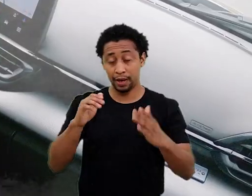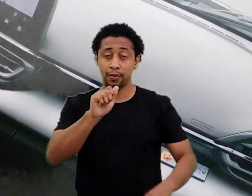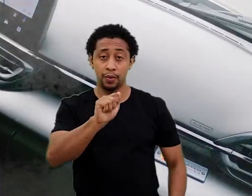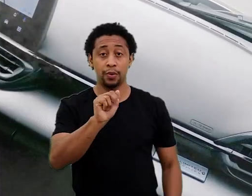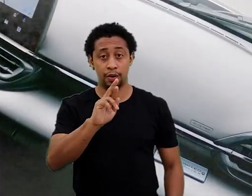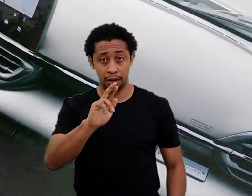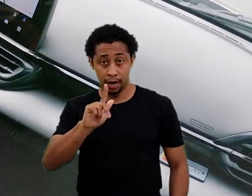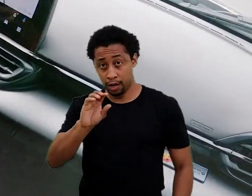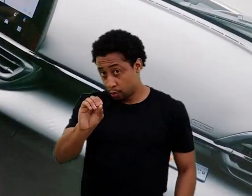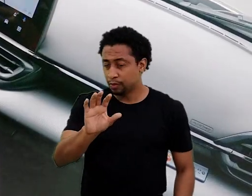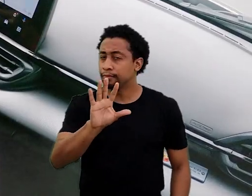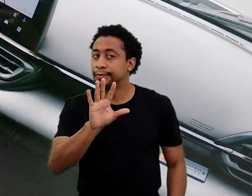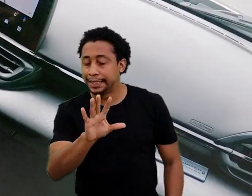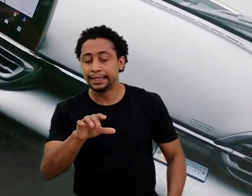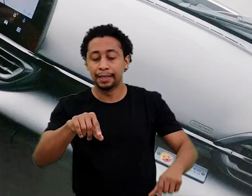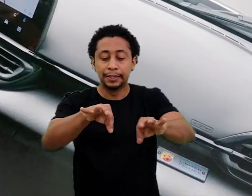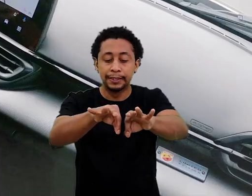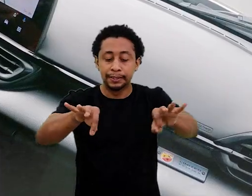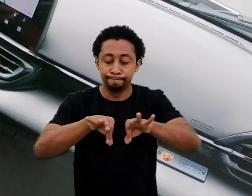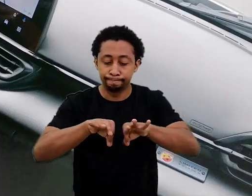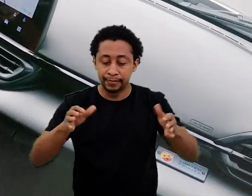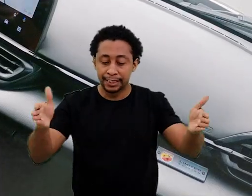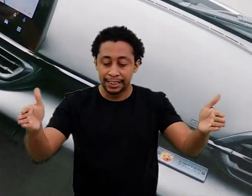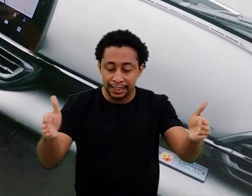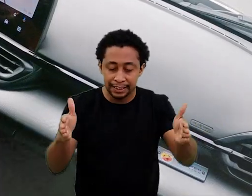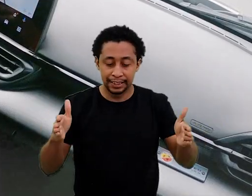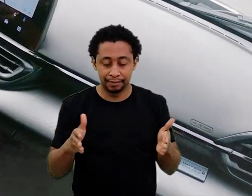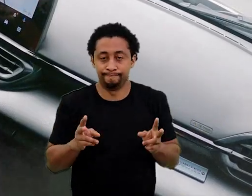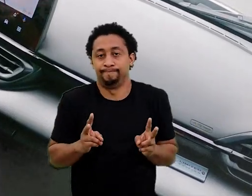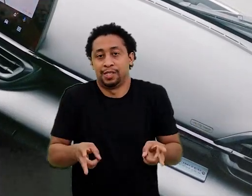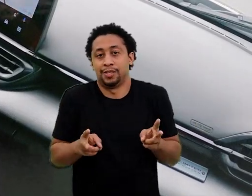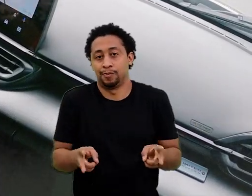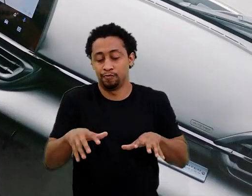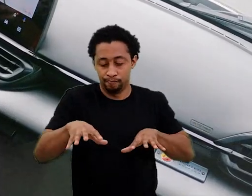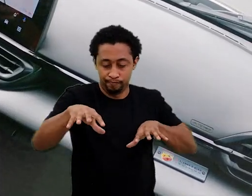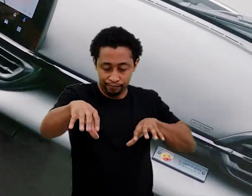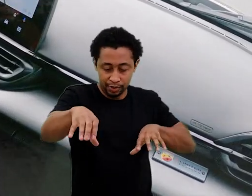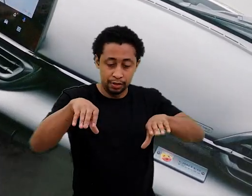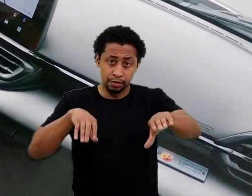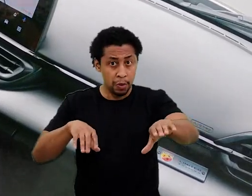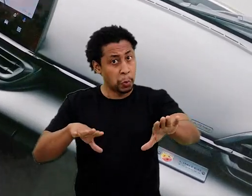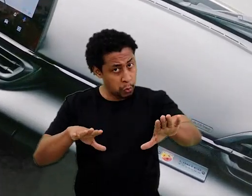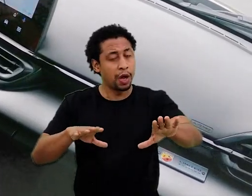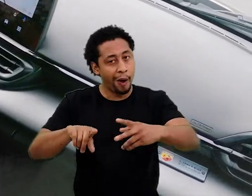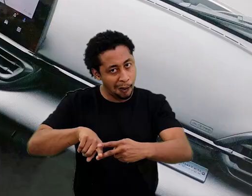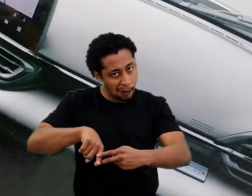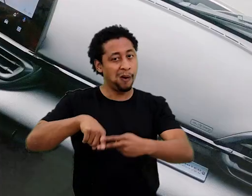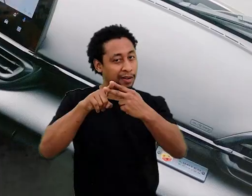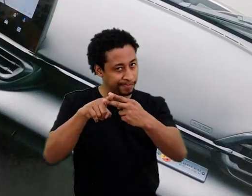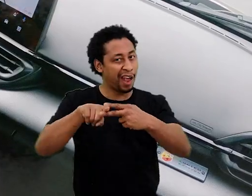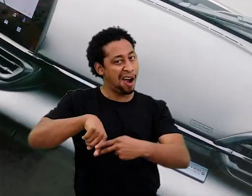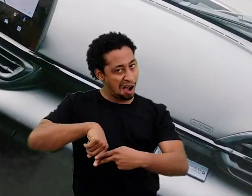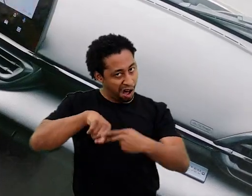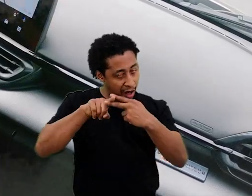né? Mas tem esse déficit de você ter o mesmo entre-eixos. Mas aqui nesse carro, o Fastback, eles consertaram